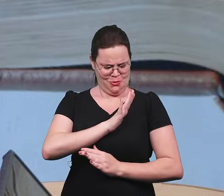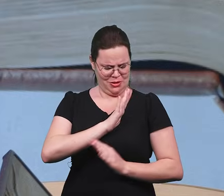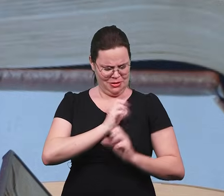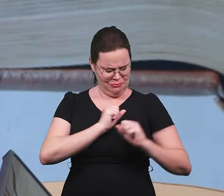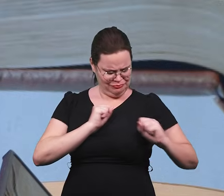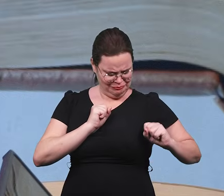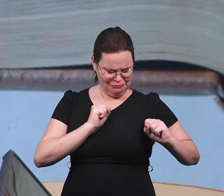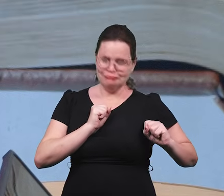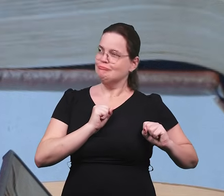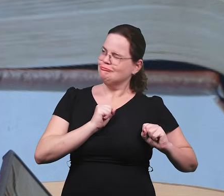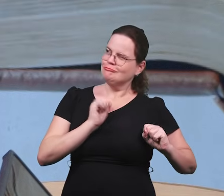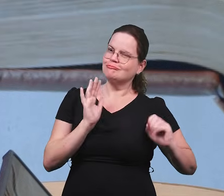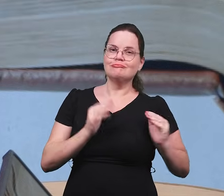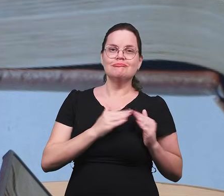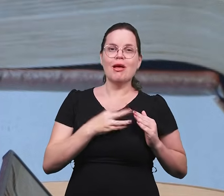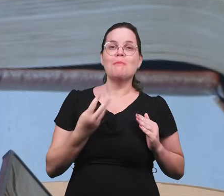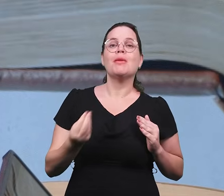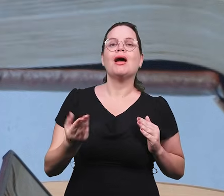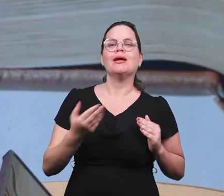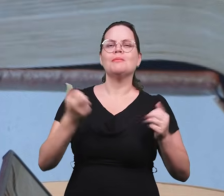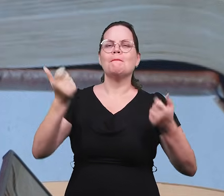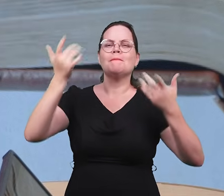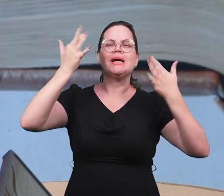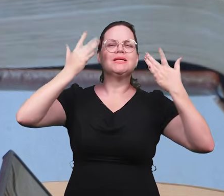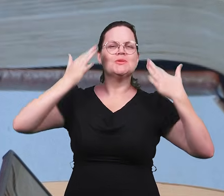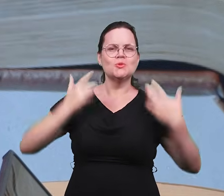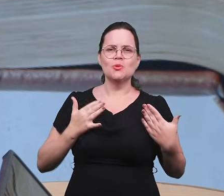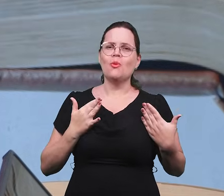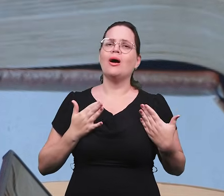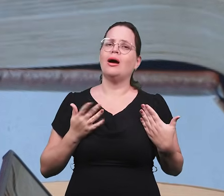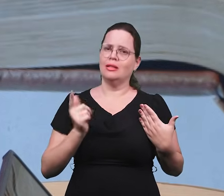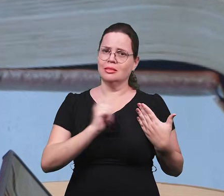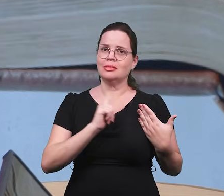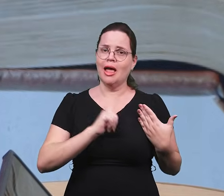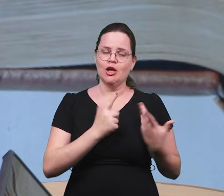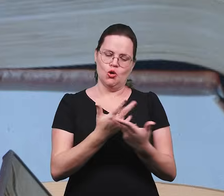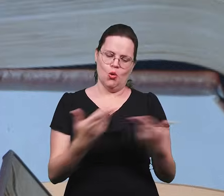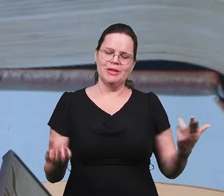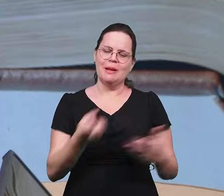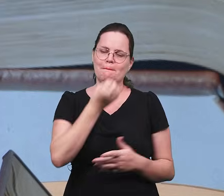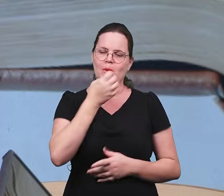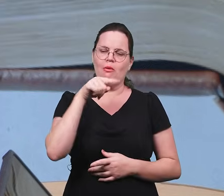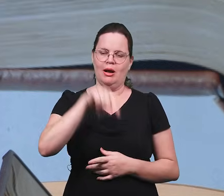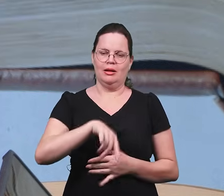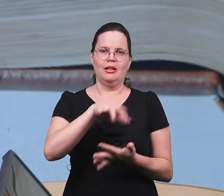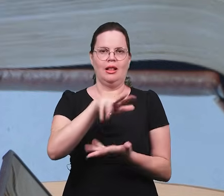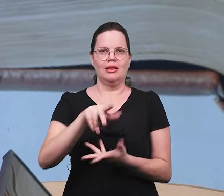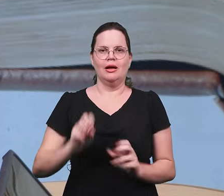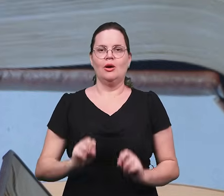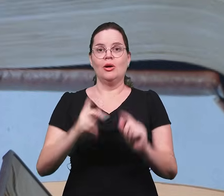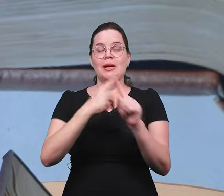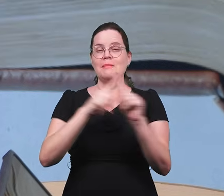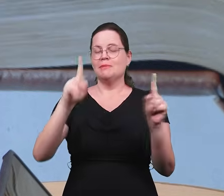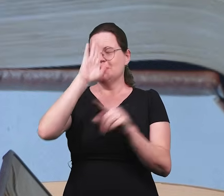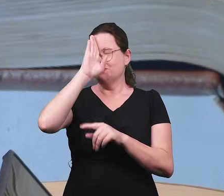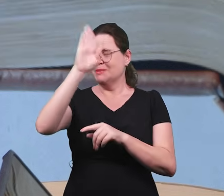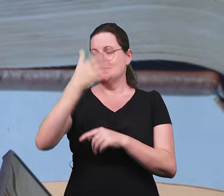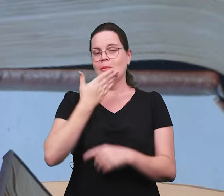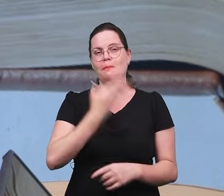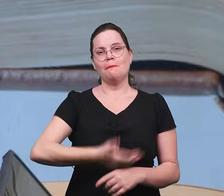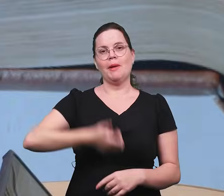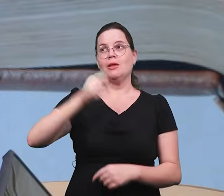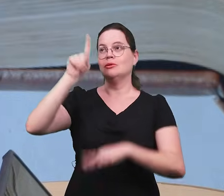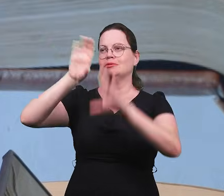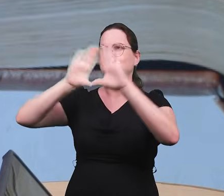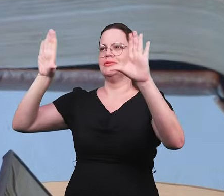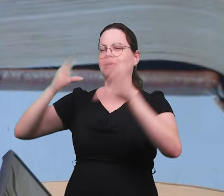abençoar. Né? Ele tem 100 vezes mais para nós nesta vida, mas Ele tem muito mais, que é no porvir a bênção da vida